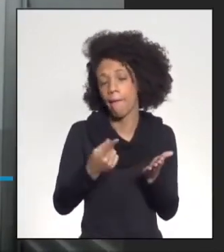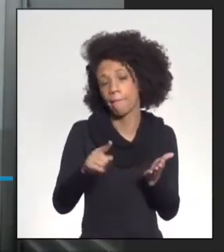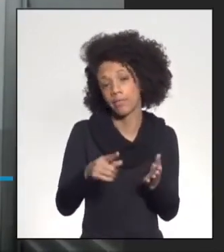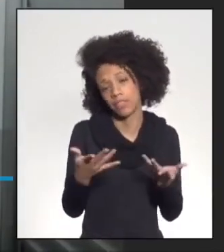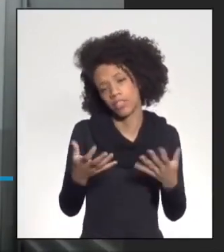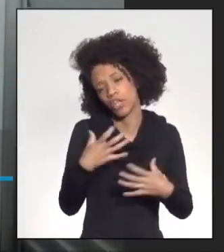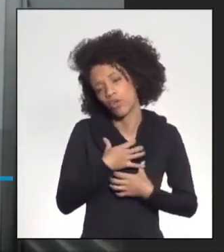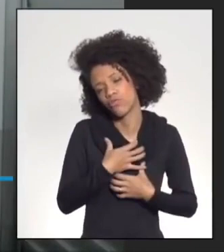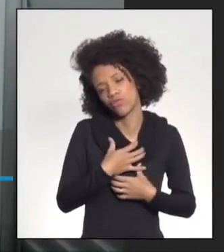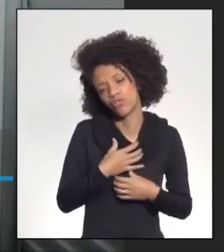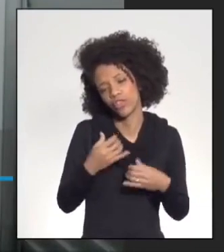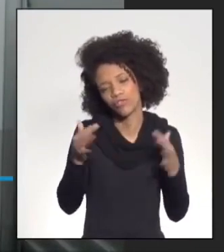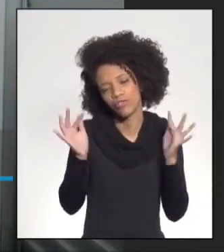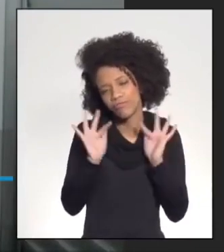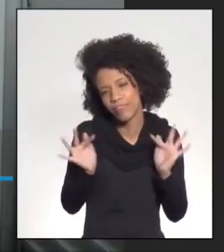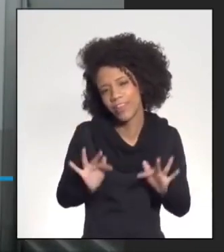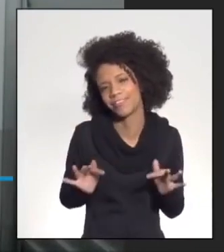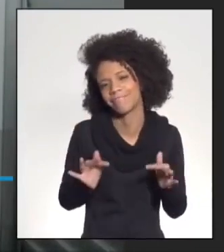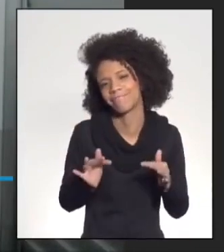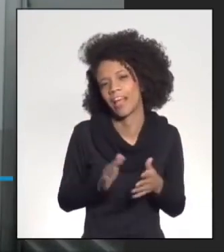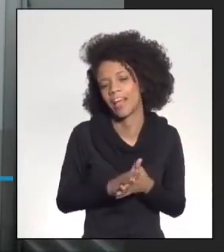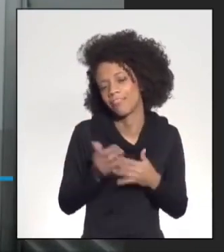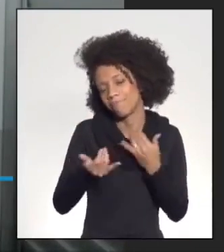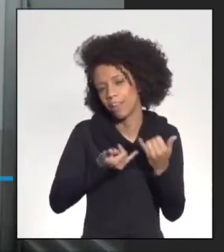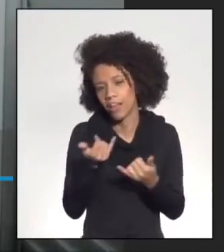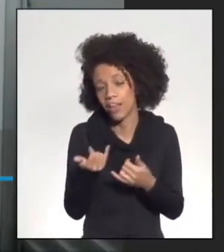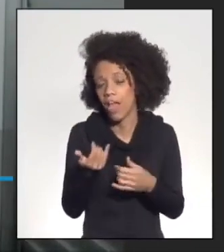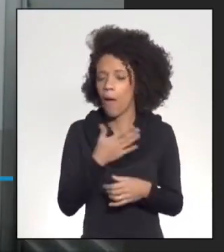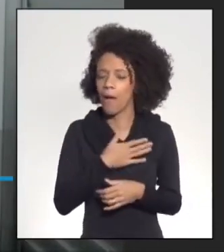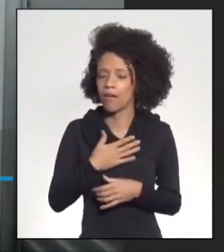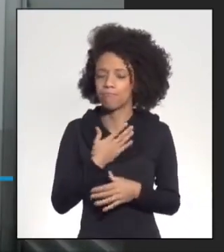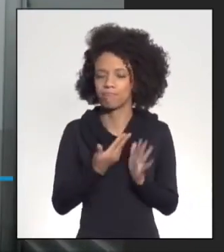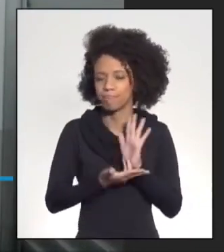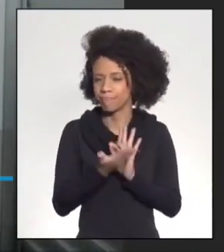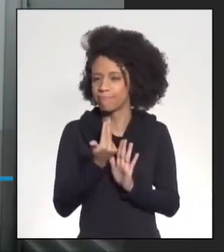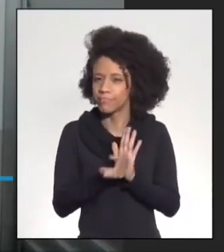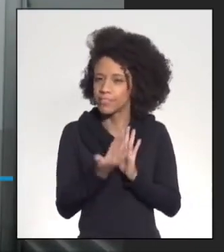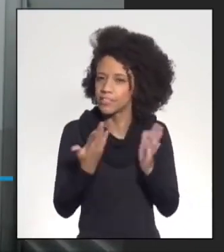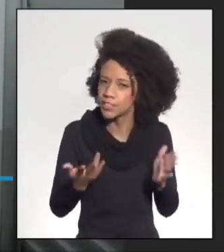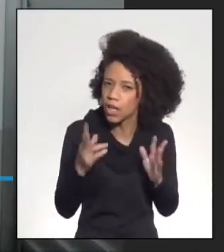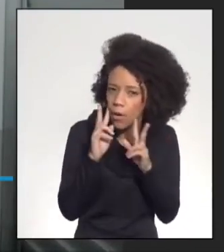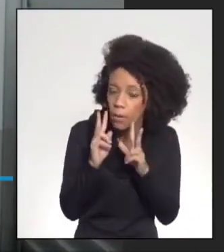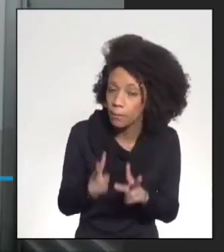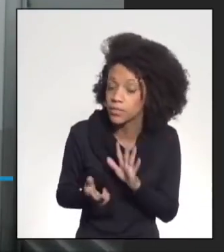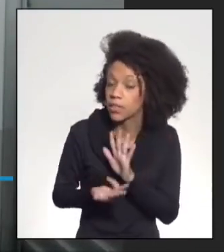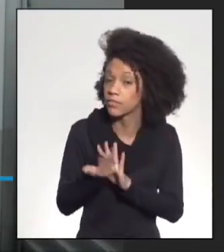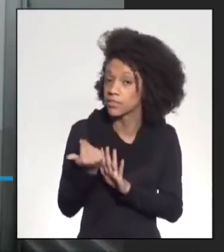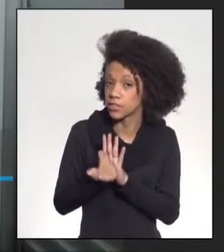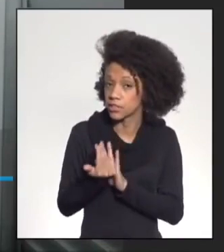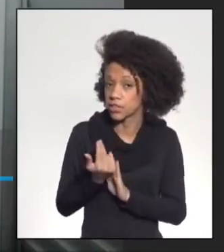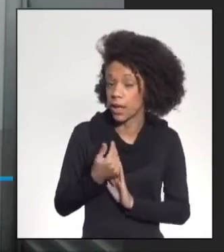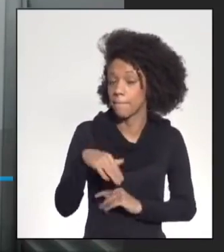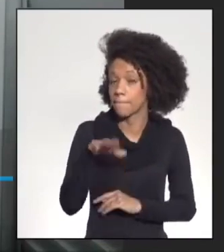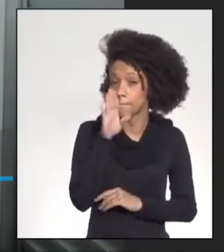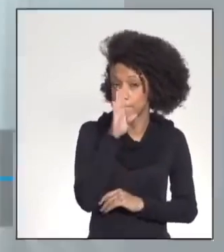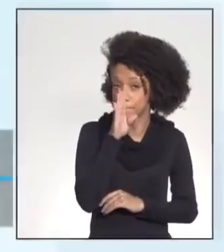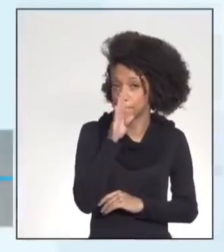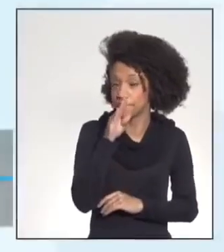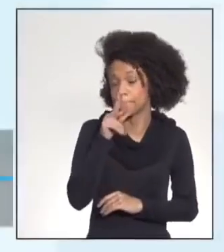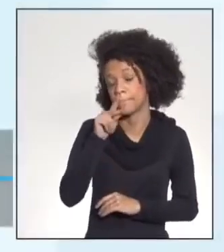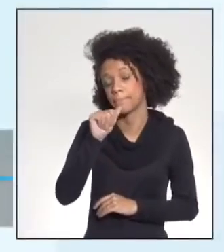divertida, né, pessoal? Eu adoro desenhar, né? Então, como a gente pode ver, a gente observa no desenho a pauta, que são as 5